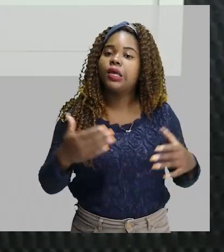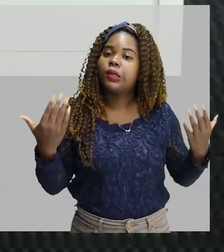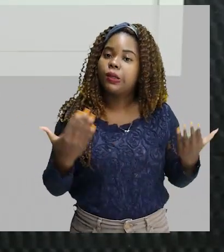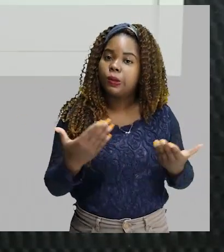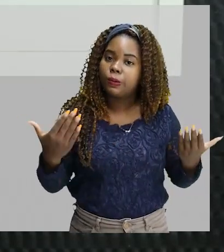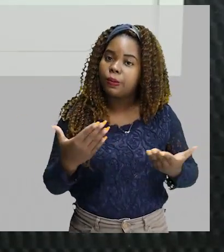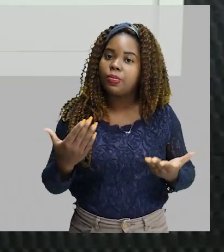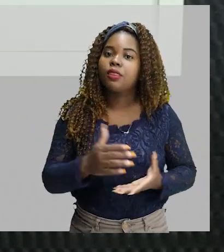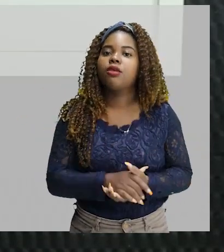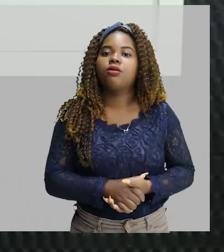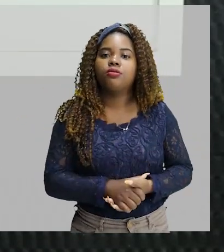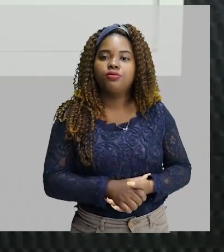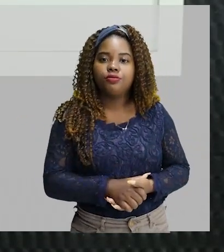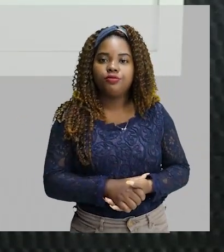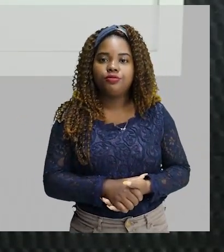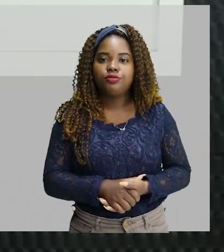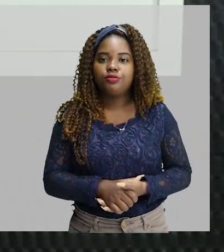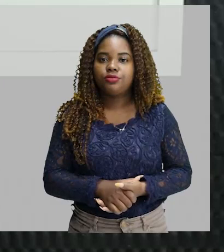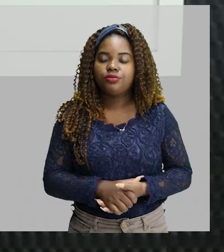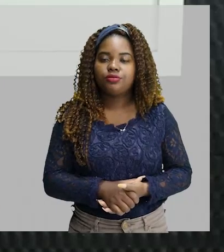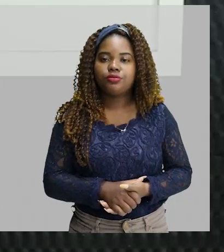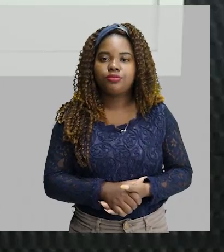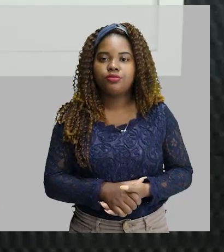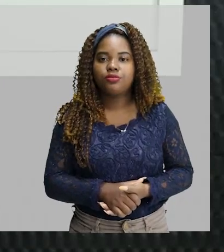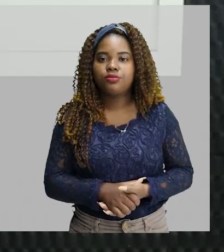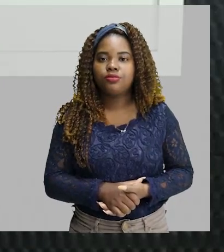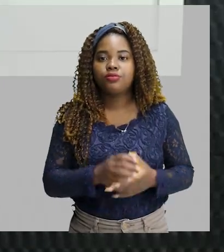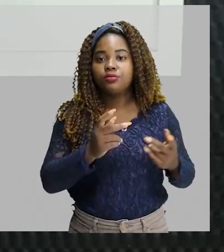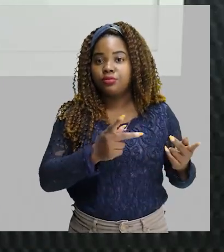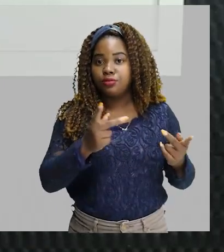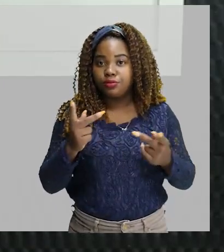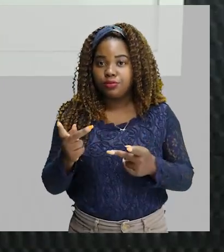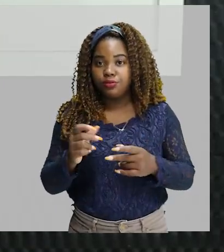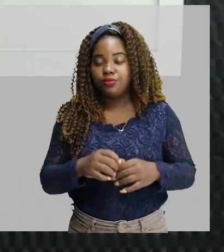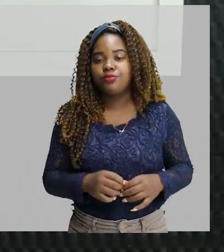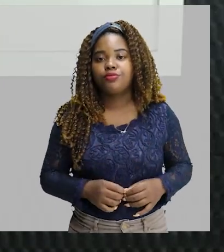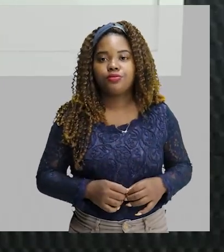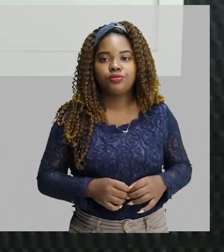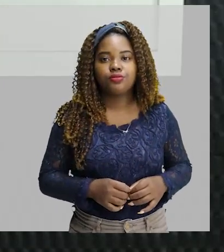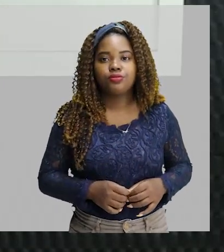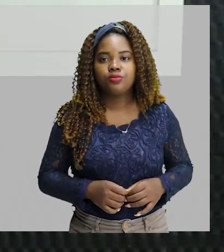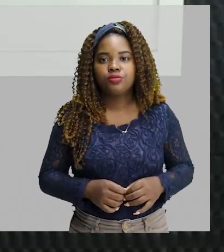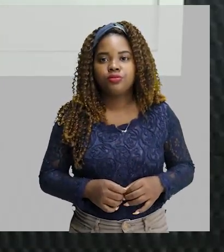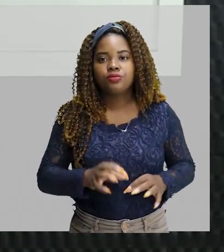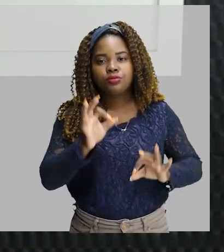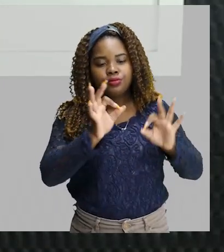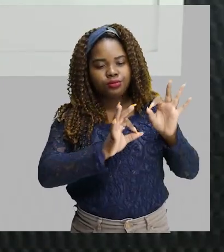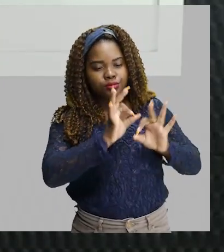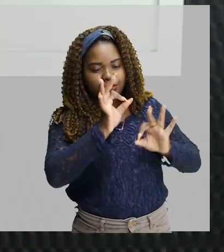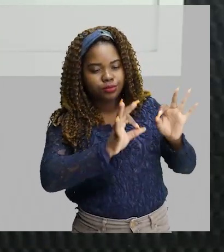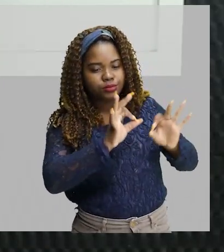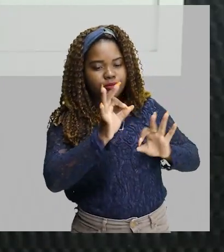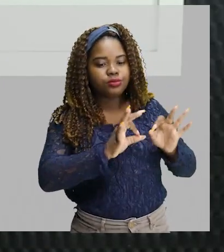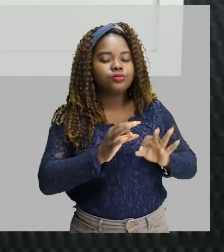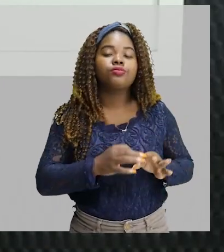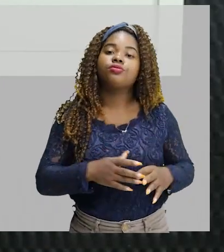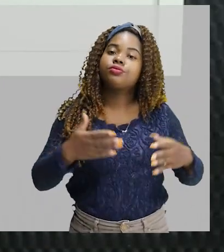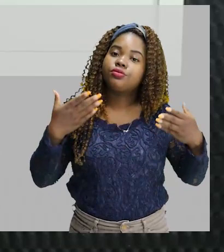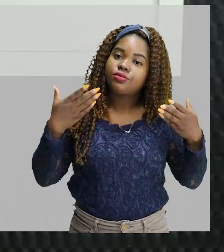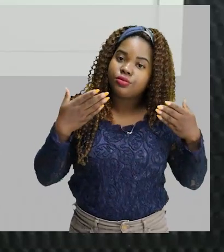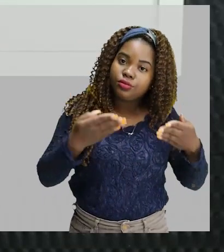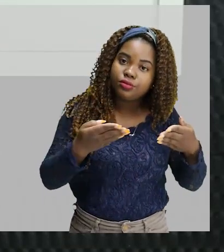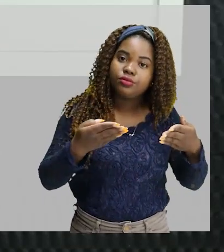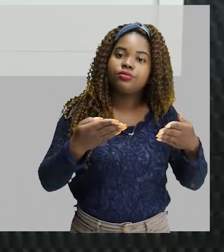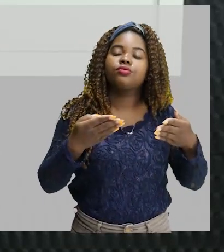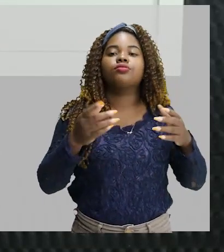aqui dentro da nossa aula, perfeito? Então, eu te convido aí a fazer o máximo possível para estar focado,